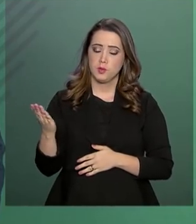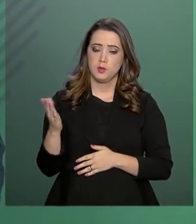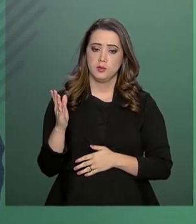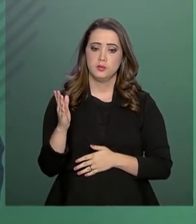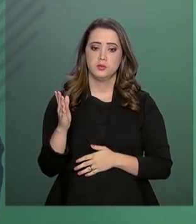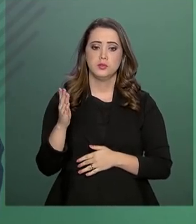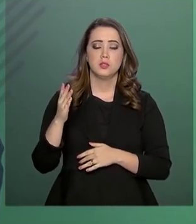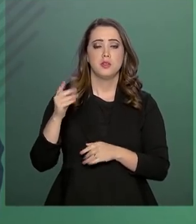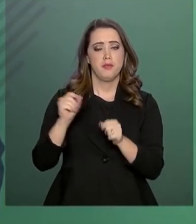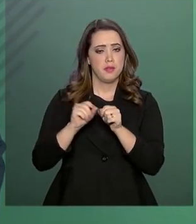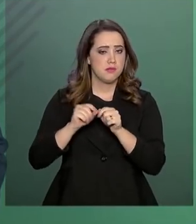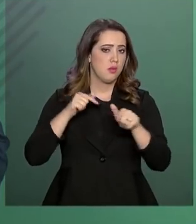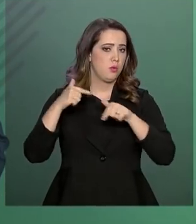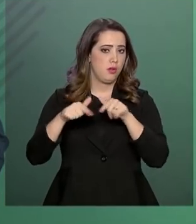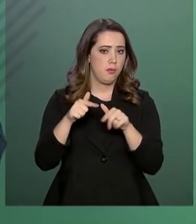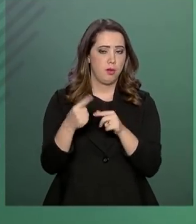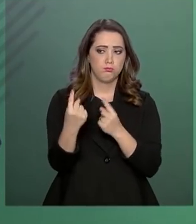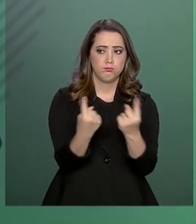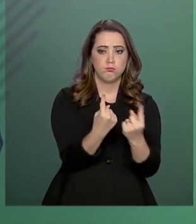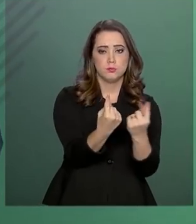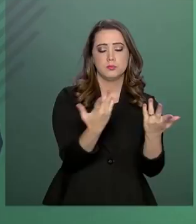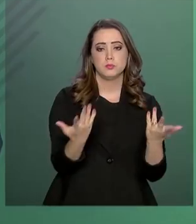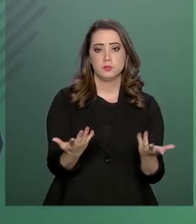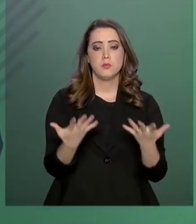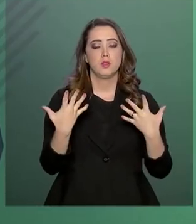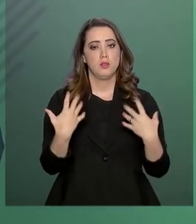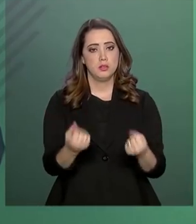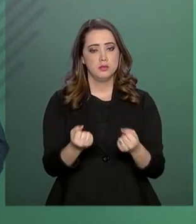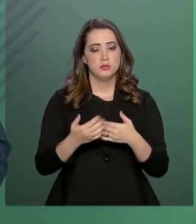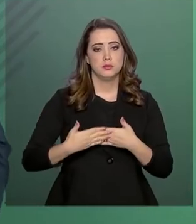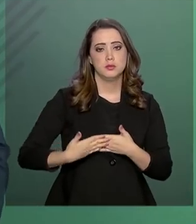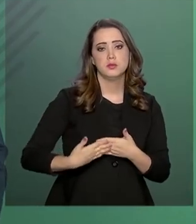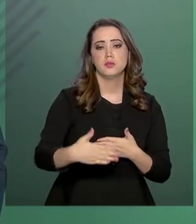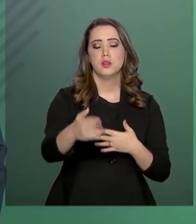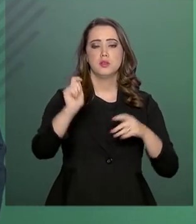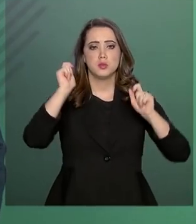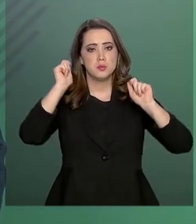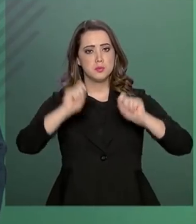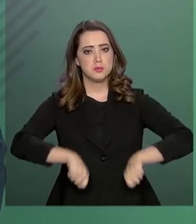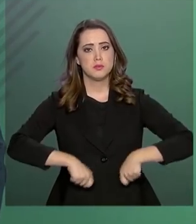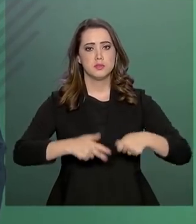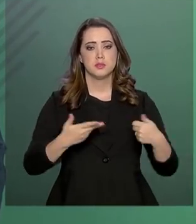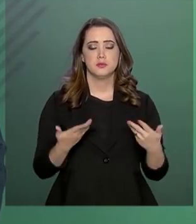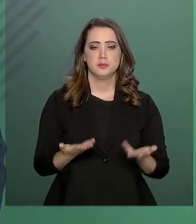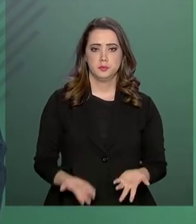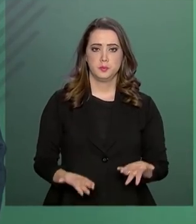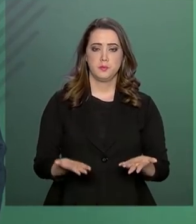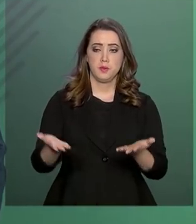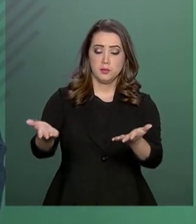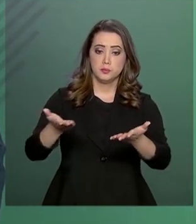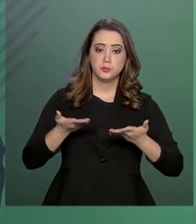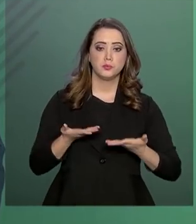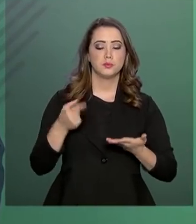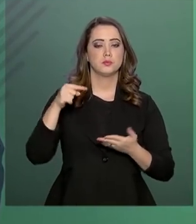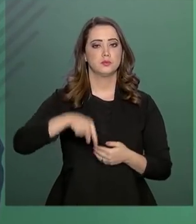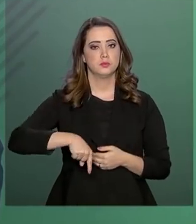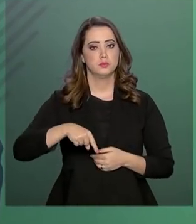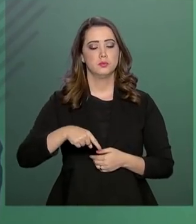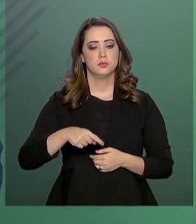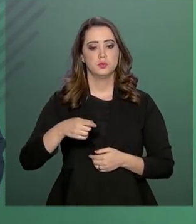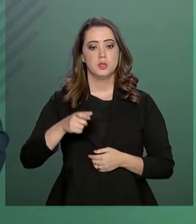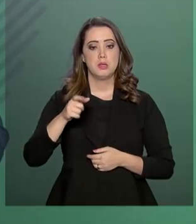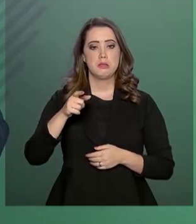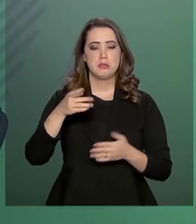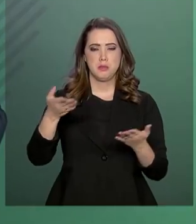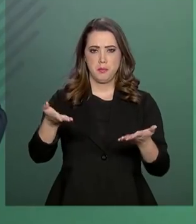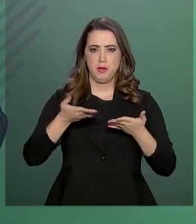realizam seus trabalhos então vamos na medida do possível receber as